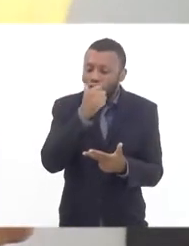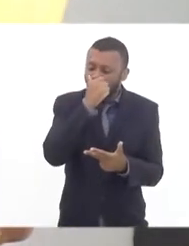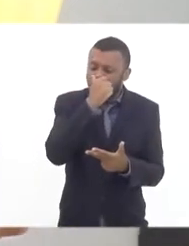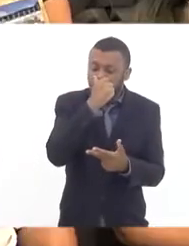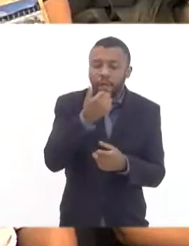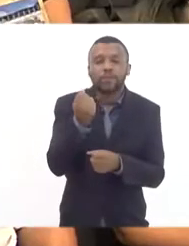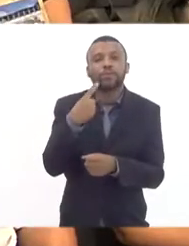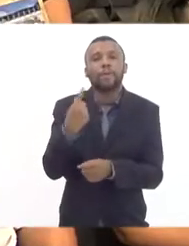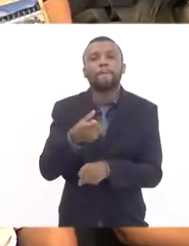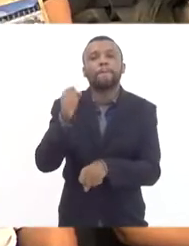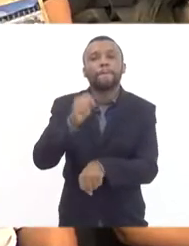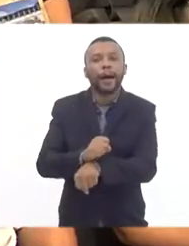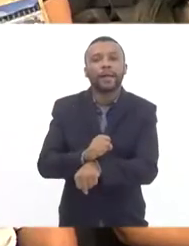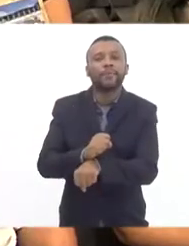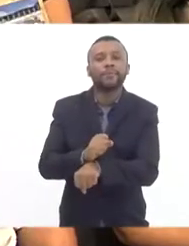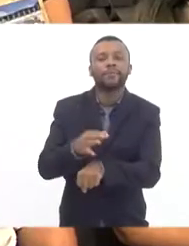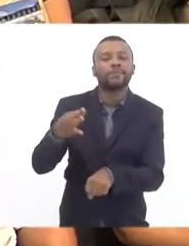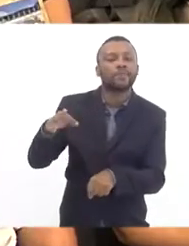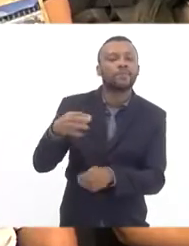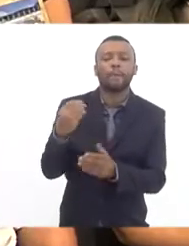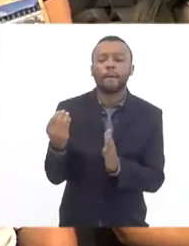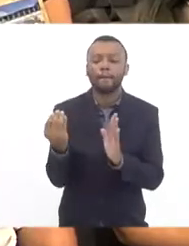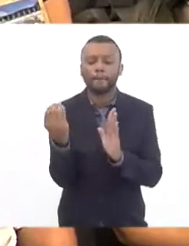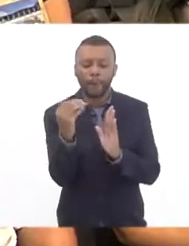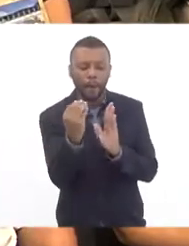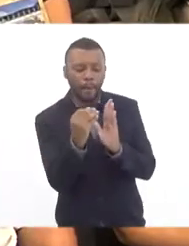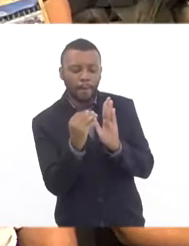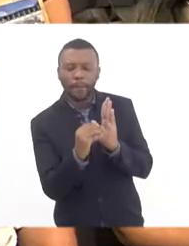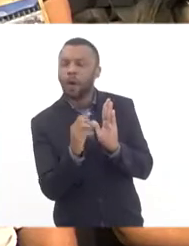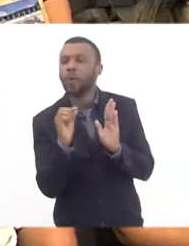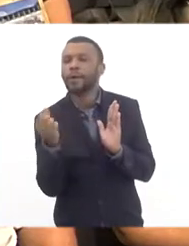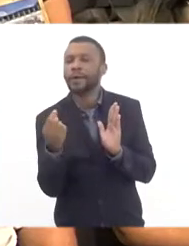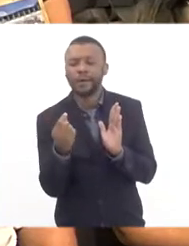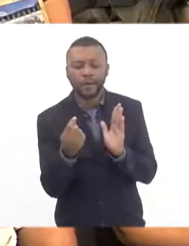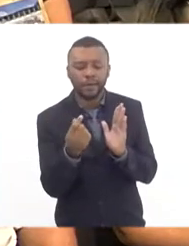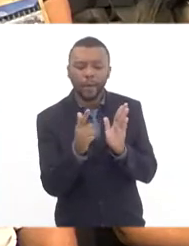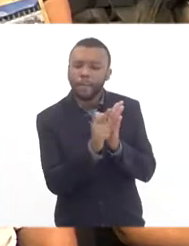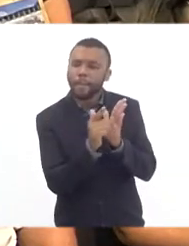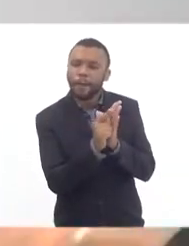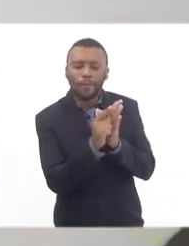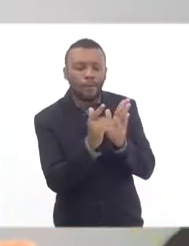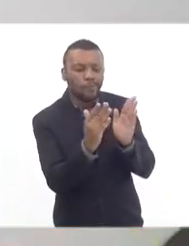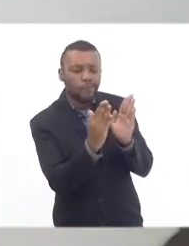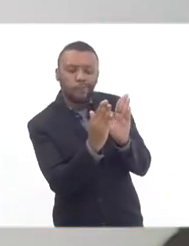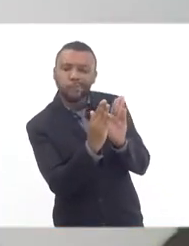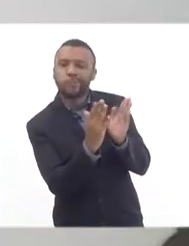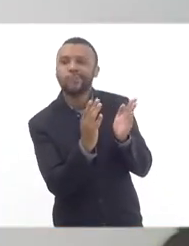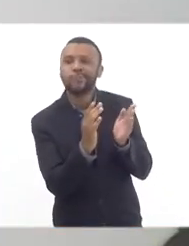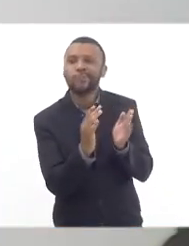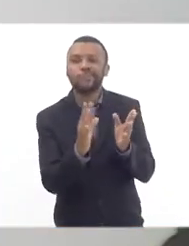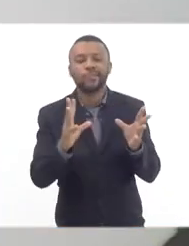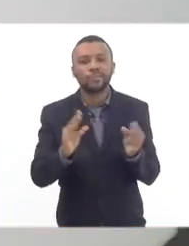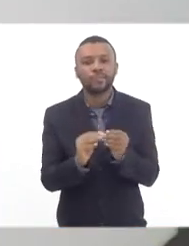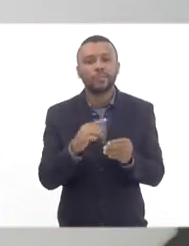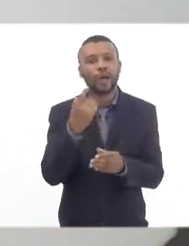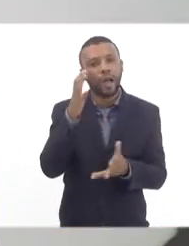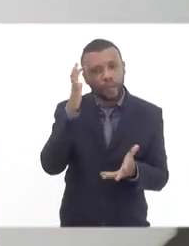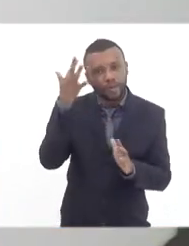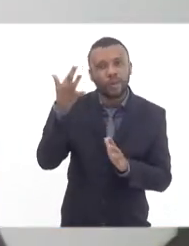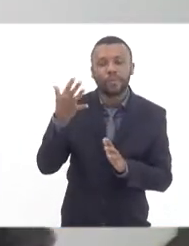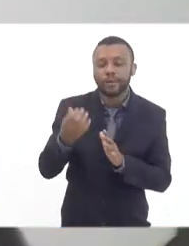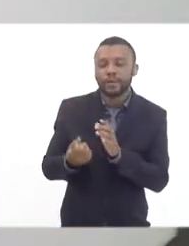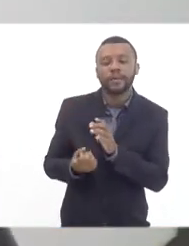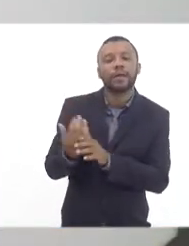fazer o folheto. Mas vamos botar o que no folheto, né? Folhetinho pequenininho. Por fim, resolvemos fazer uma revista e trabalhar